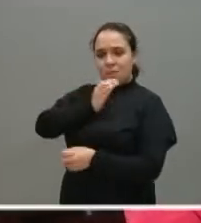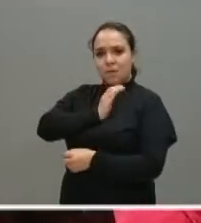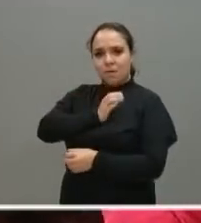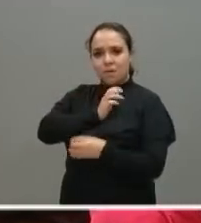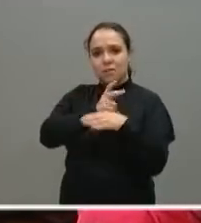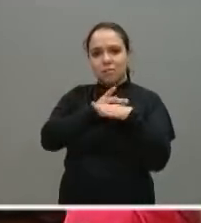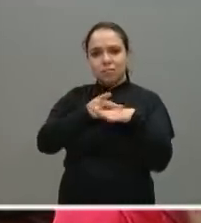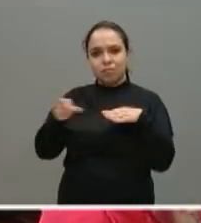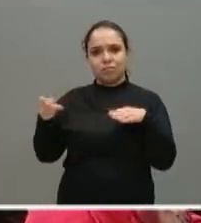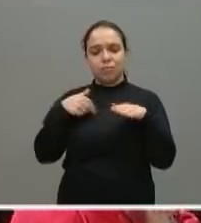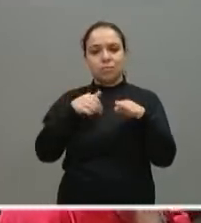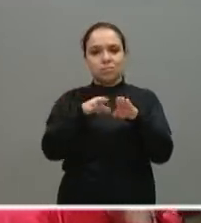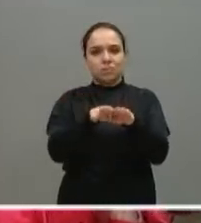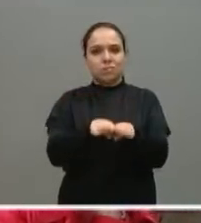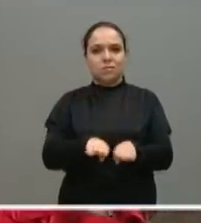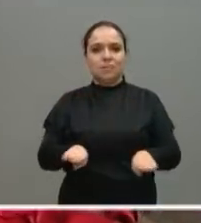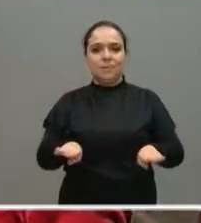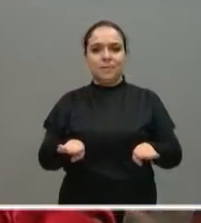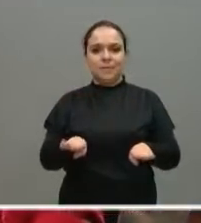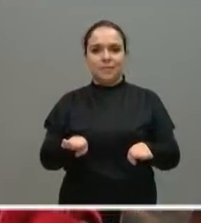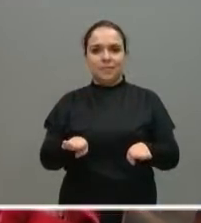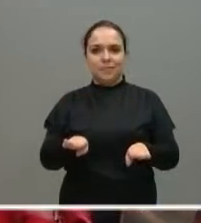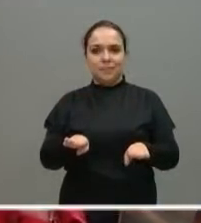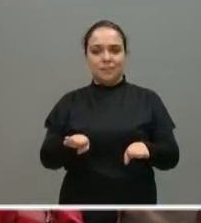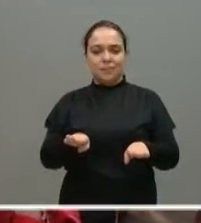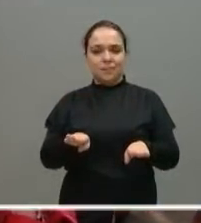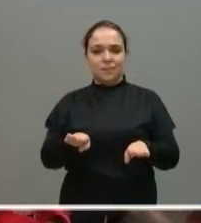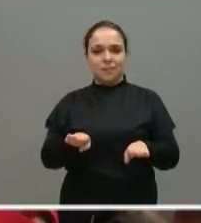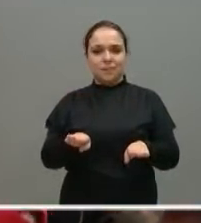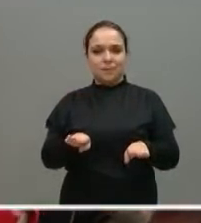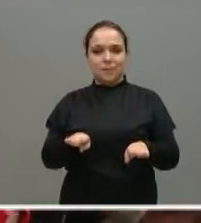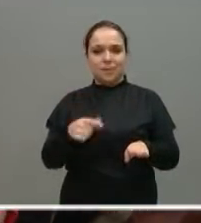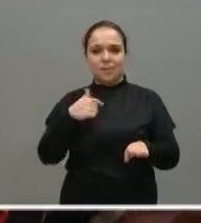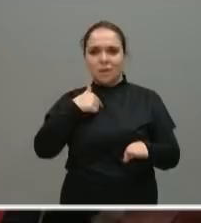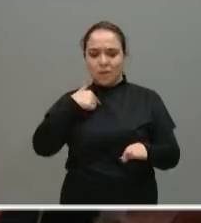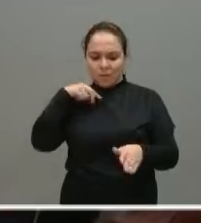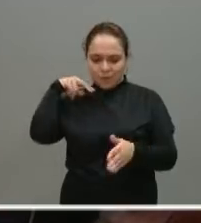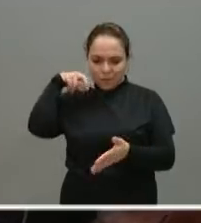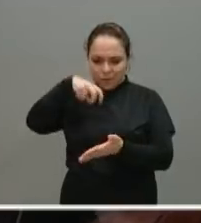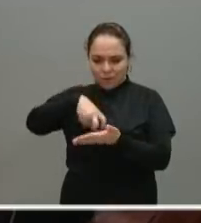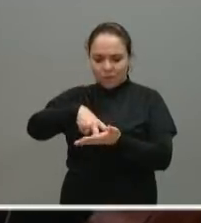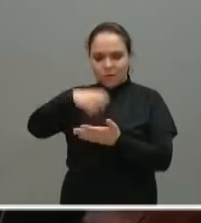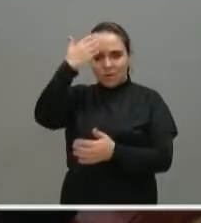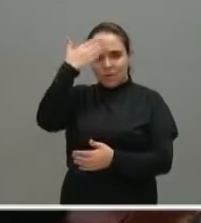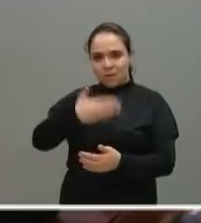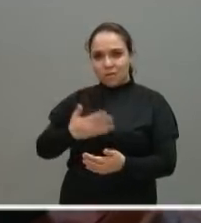humilde. Dai-me um coração puro e humilde. Eu me coloco a teu